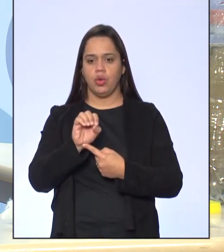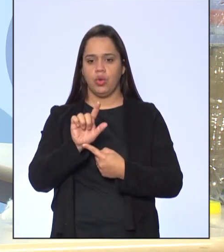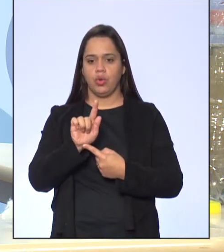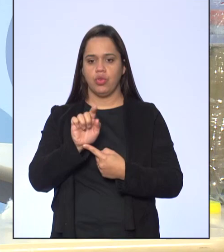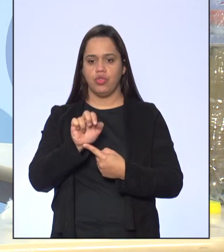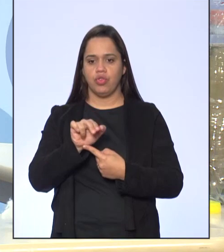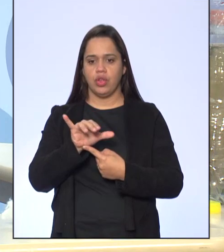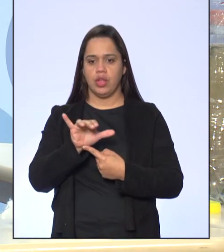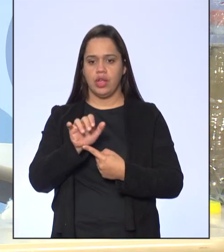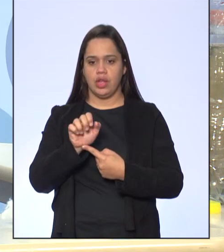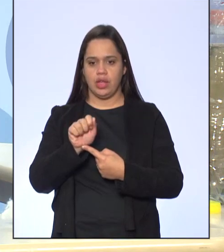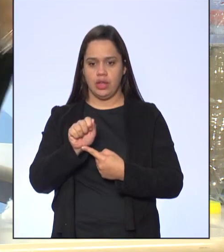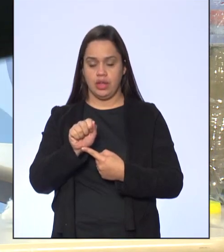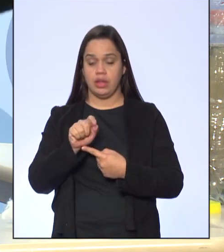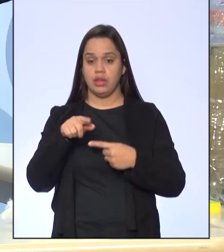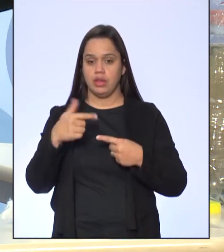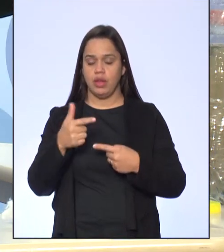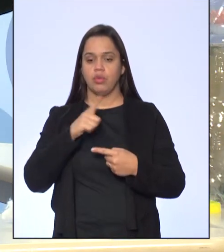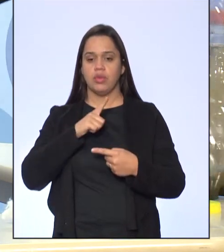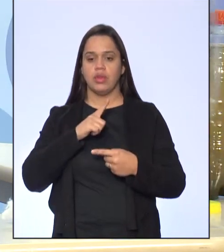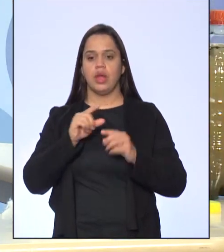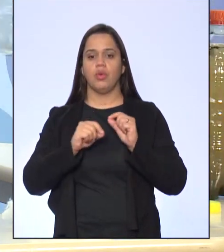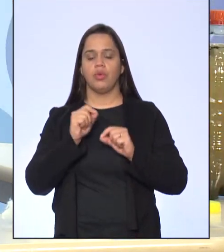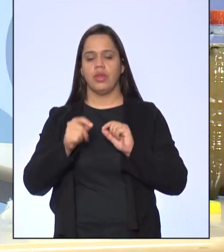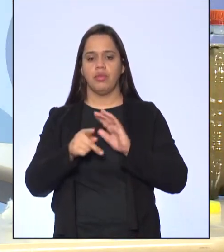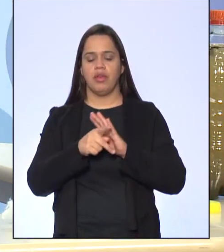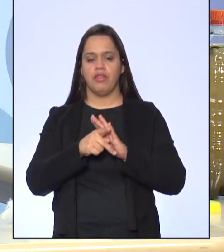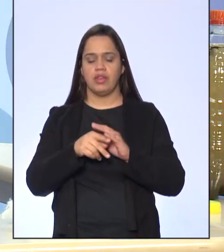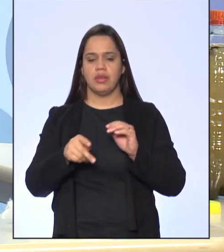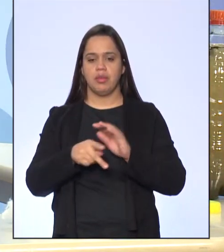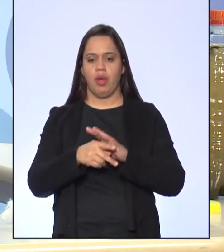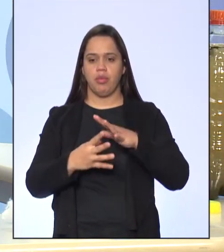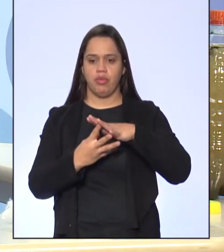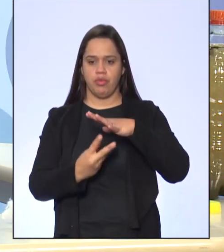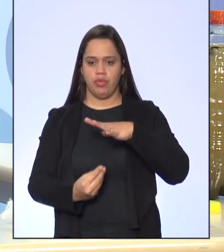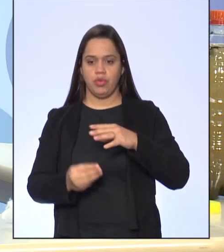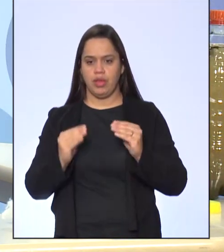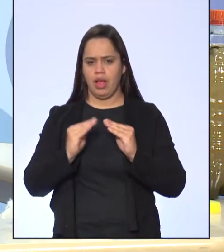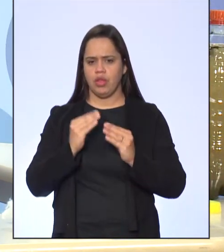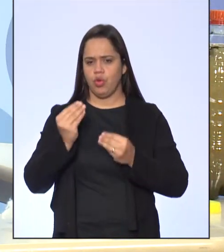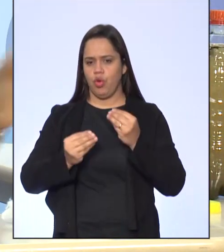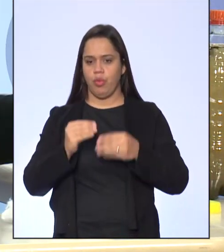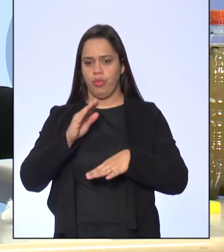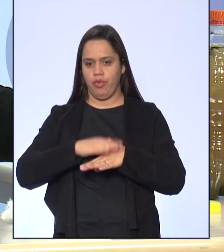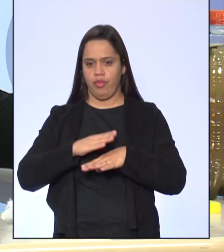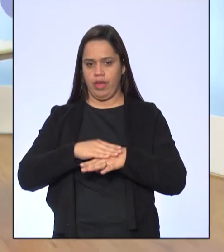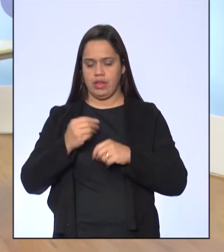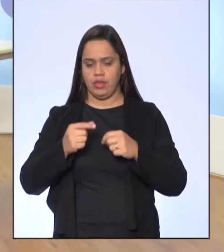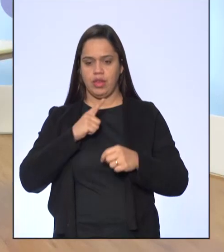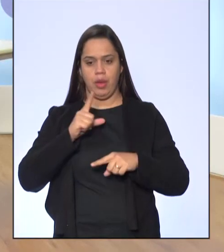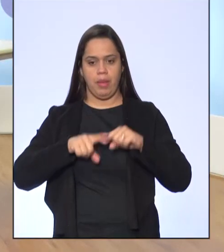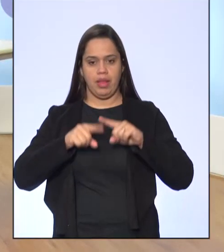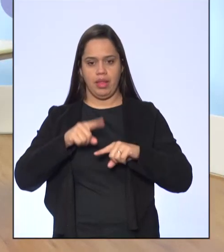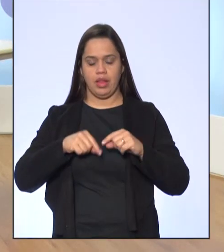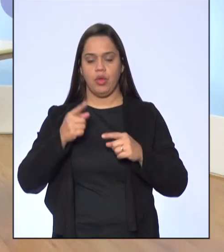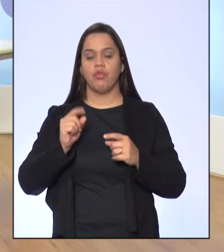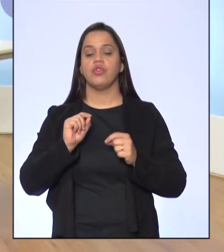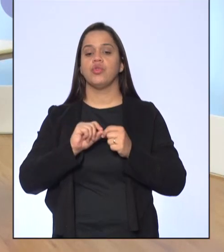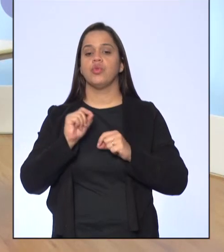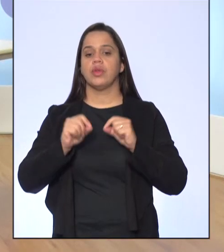gente ter uma noção como que funciona. Então eu tenho aqui alguns materiais para a gente poder fazer, tá? Então eu peguei uma